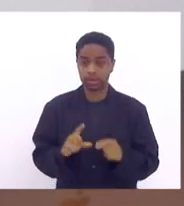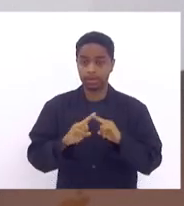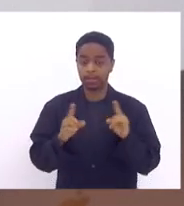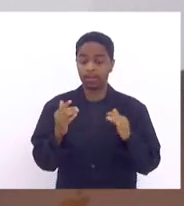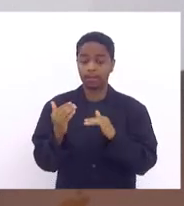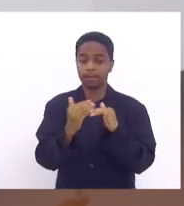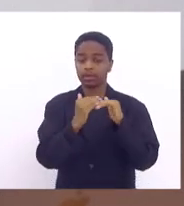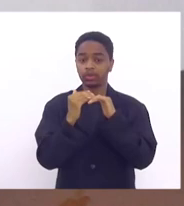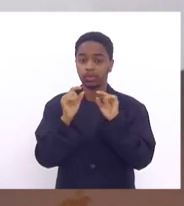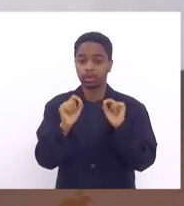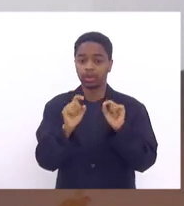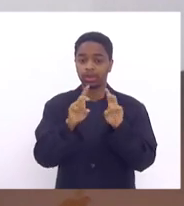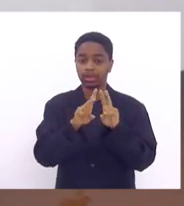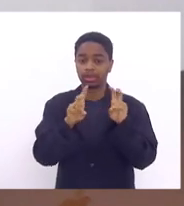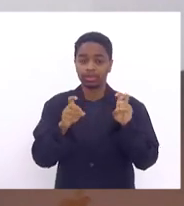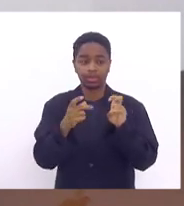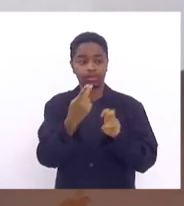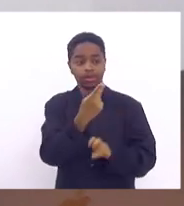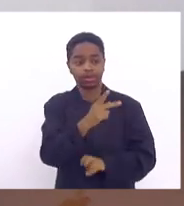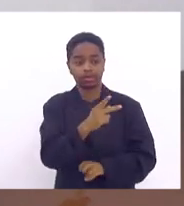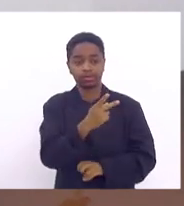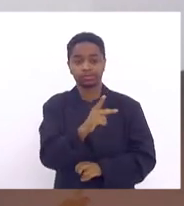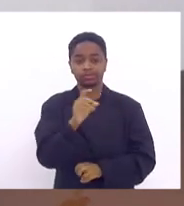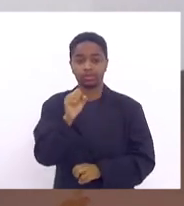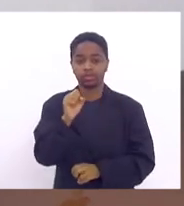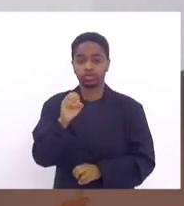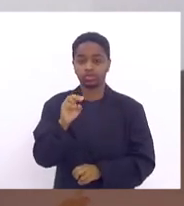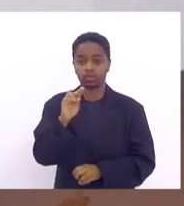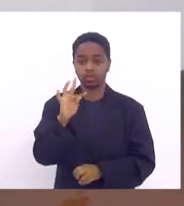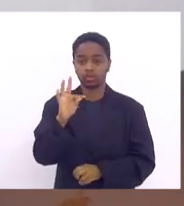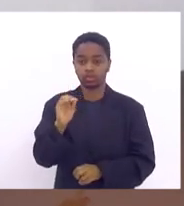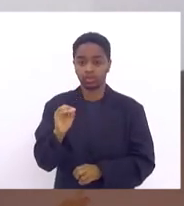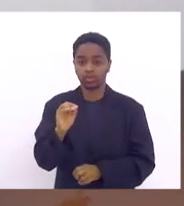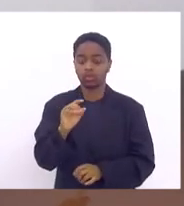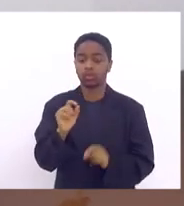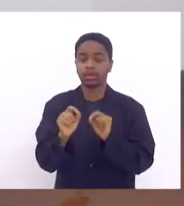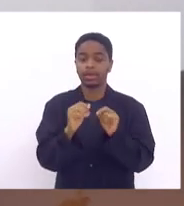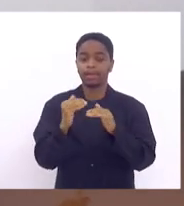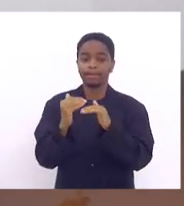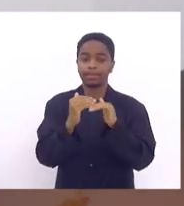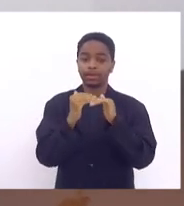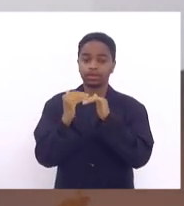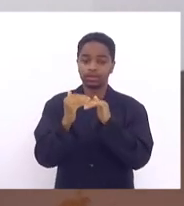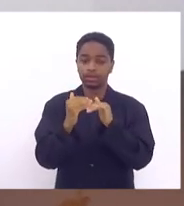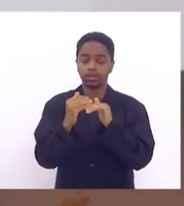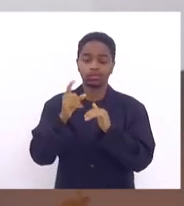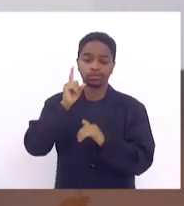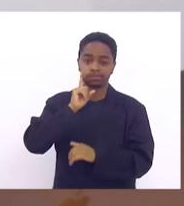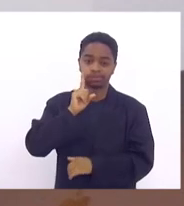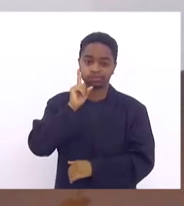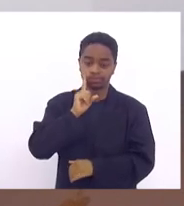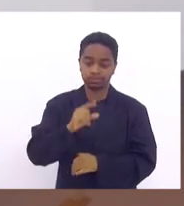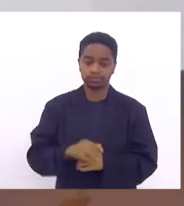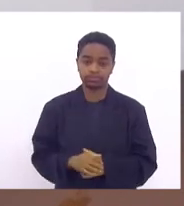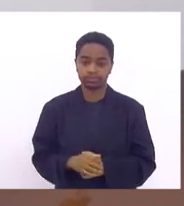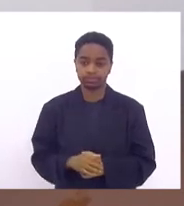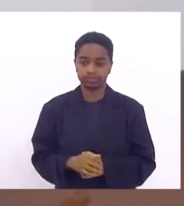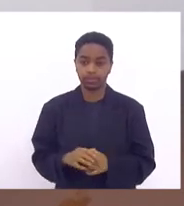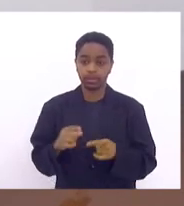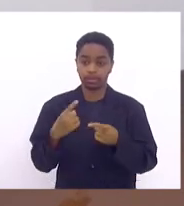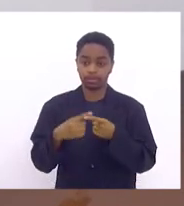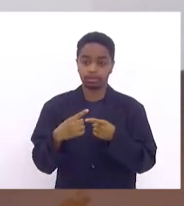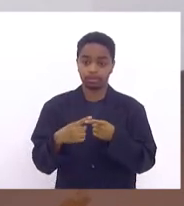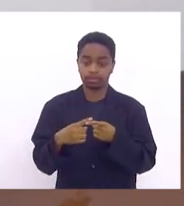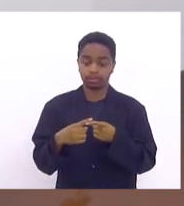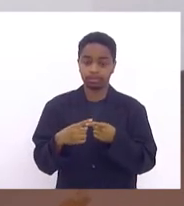precisamente o assunto da especialidade do Dr solto né que são os padrões da jurisprudência norte--americana né que tolera o